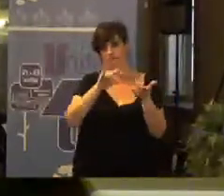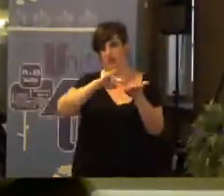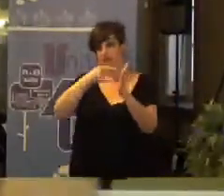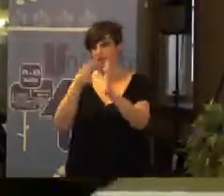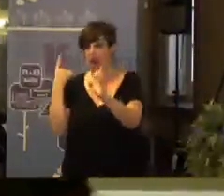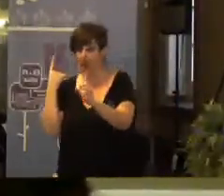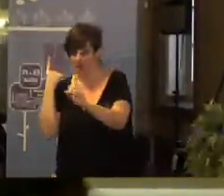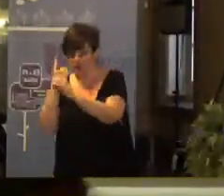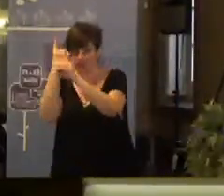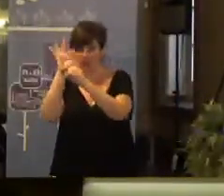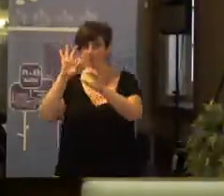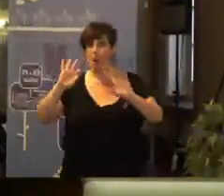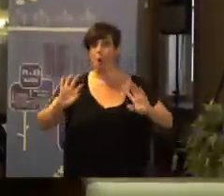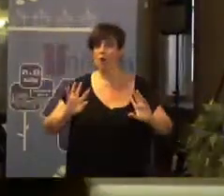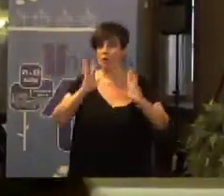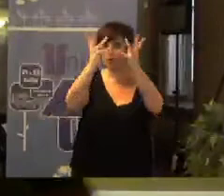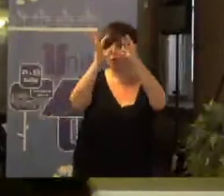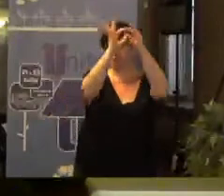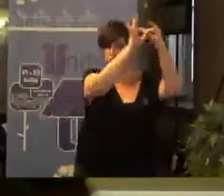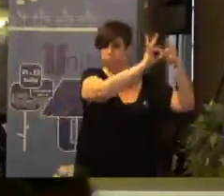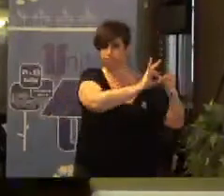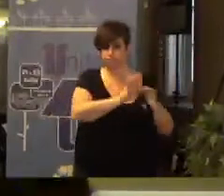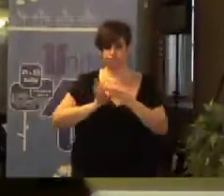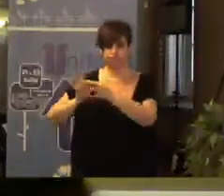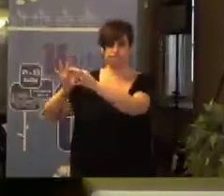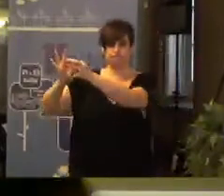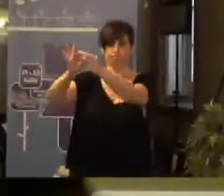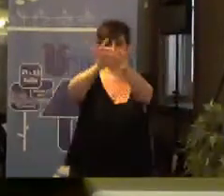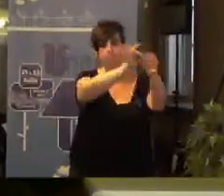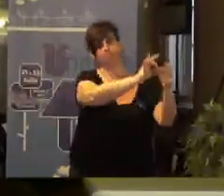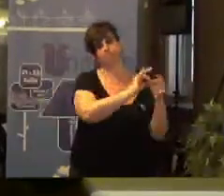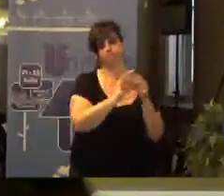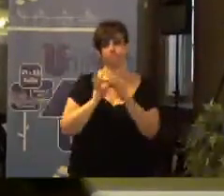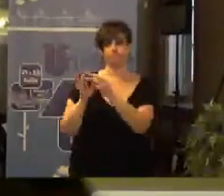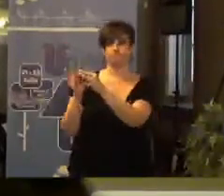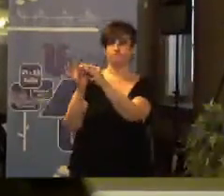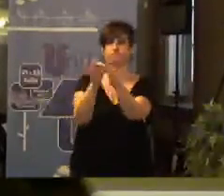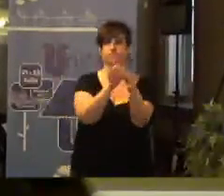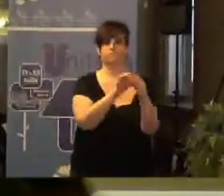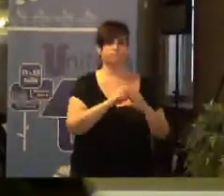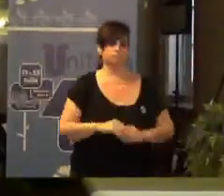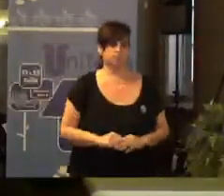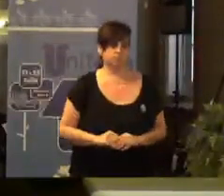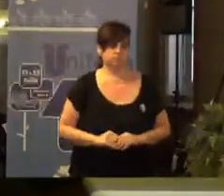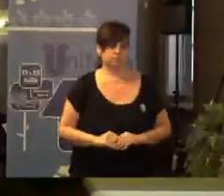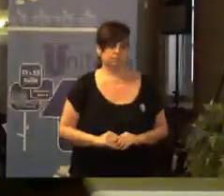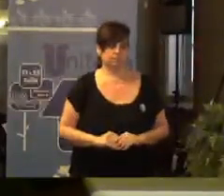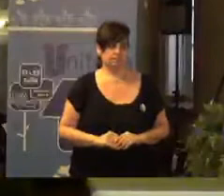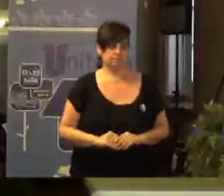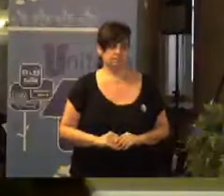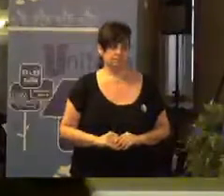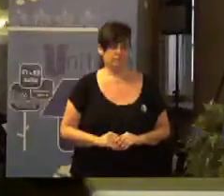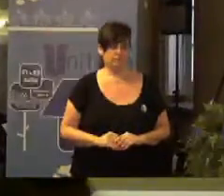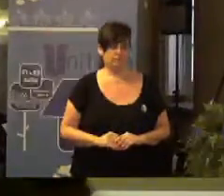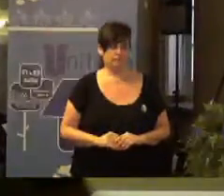antissistema, revolucionários ou não, sociais-democratas clássicos, daqueles que já pouco existem e que